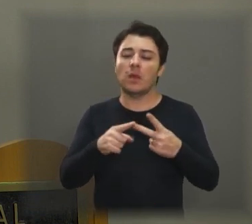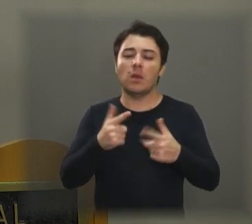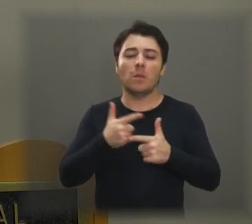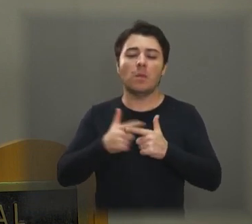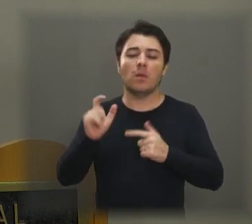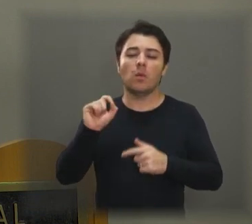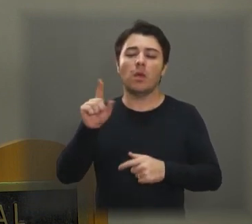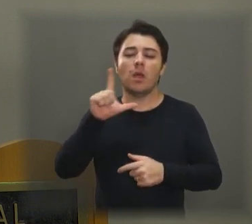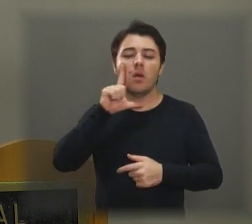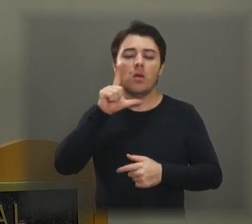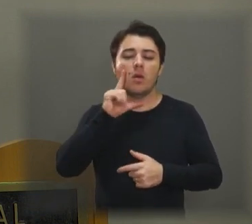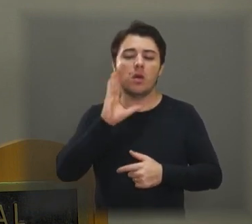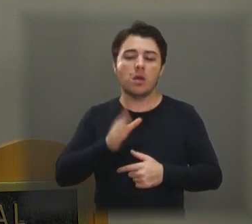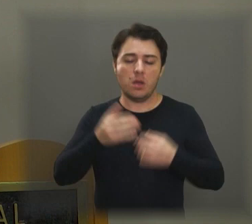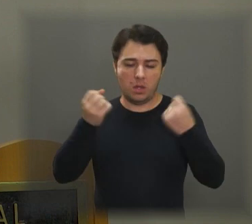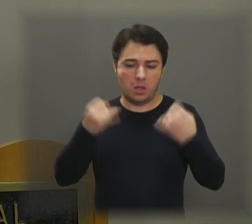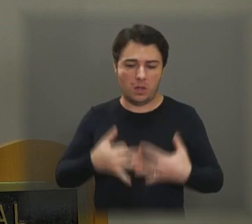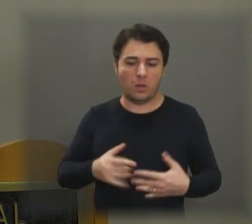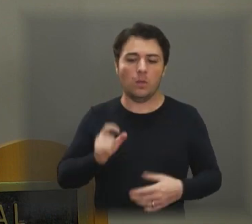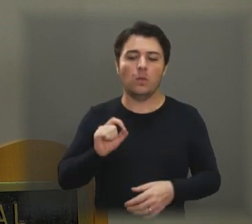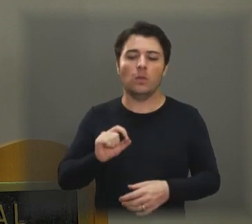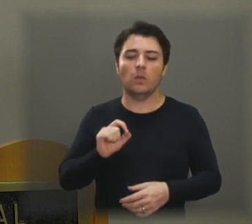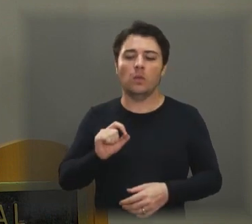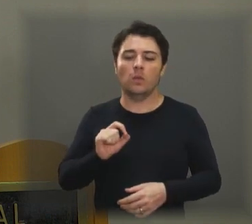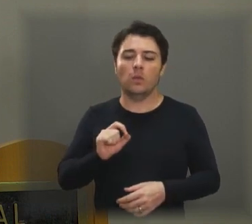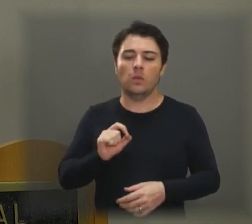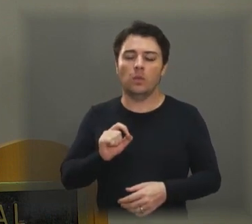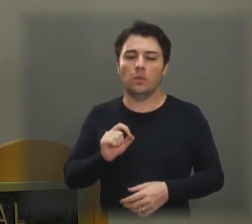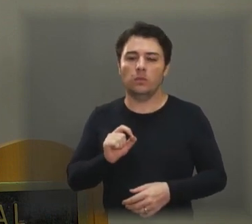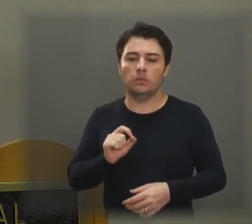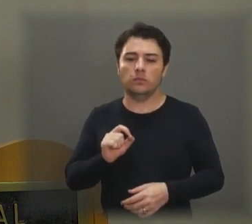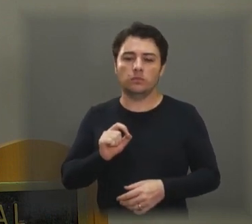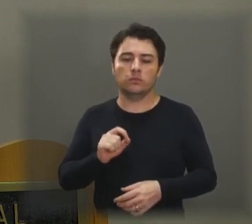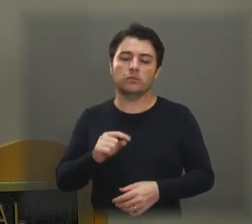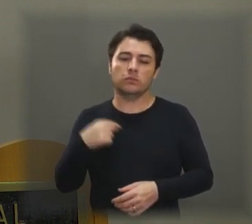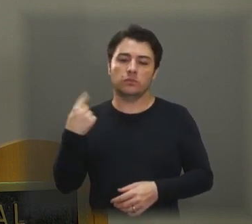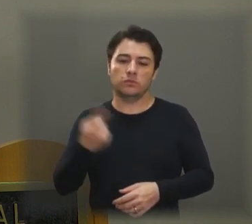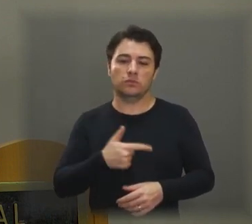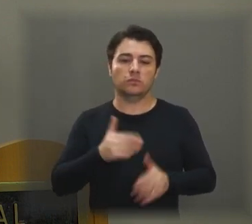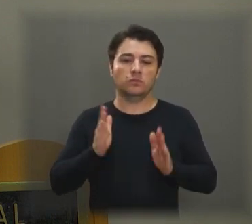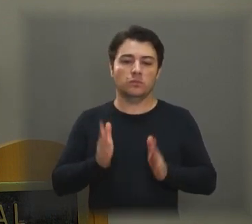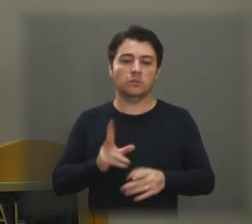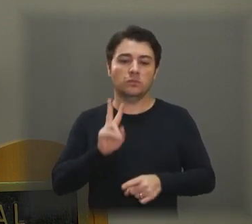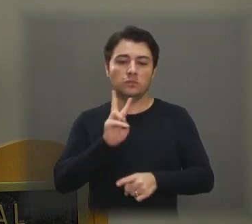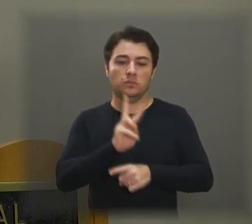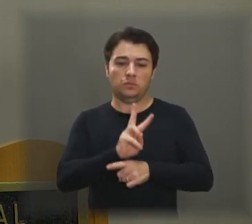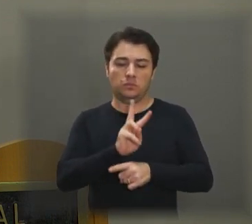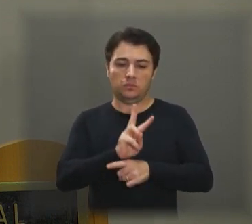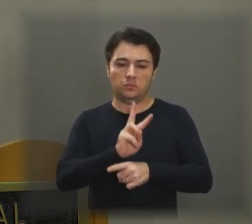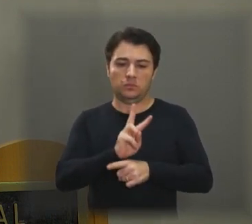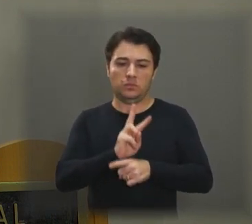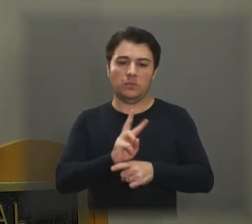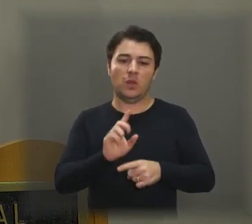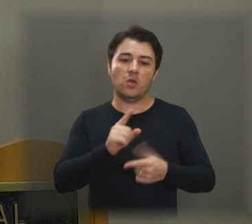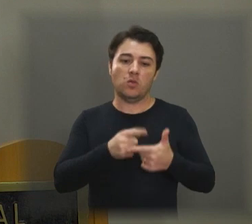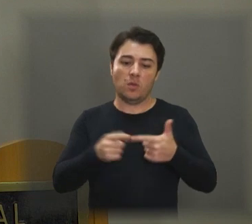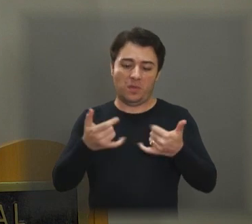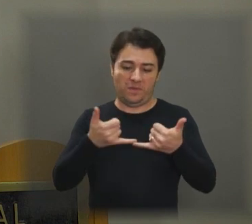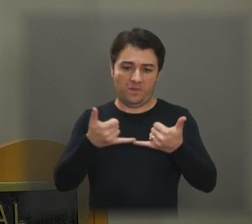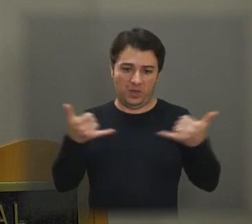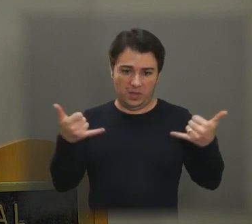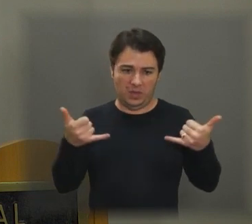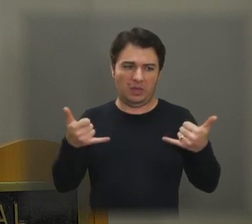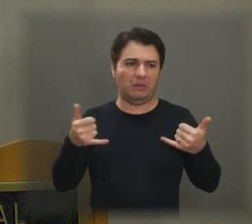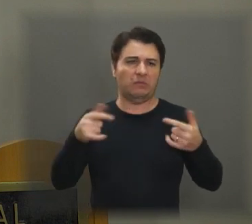que o Lucas inclusive levantou nós tivemos o cuidado de até por conta de fios